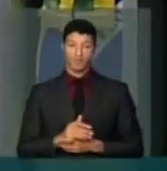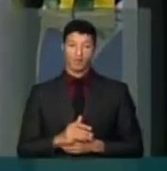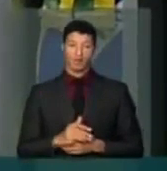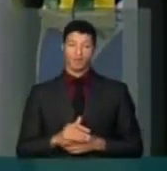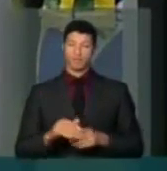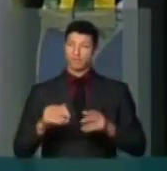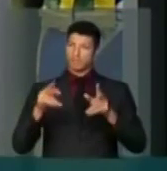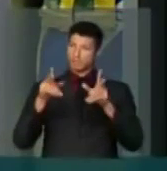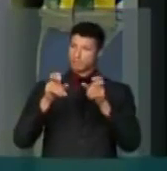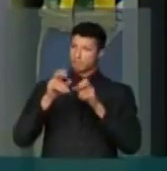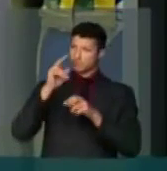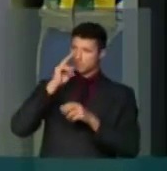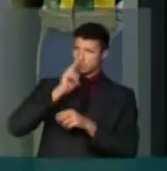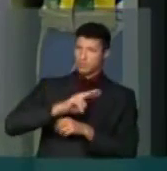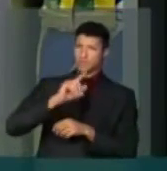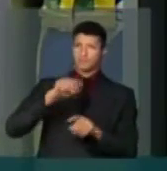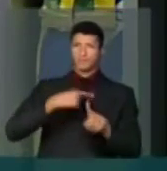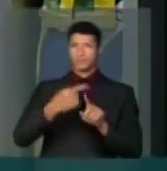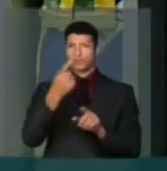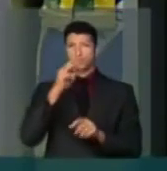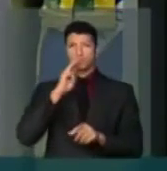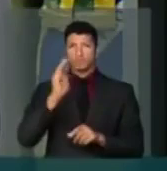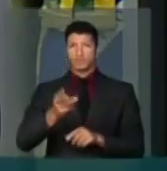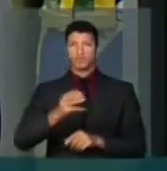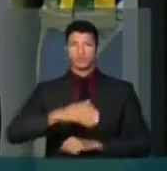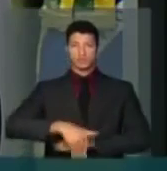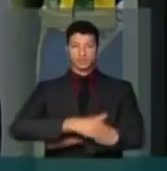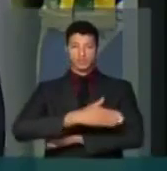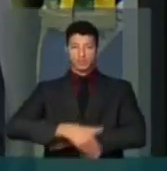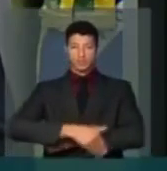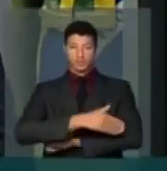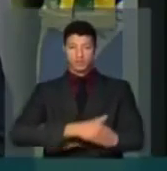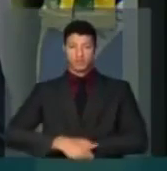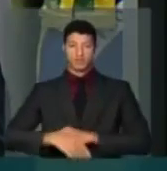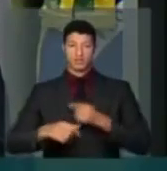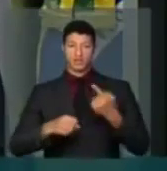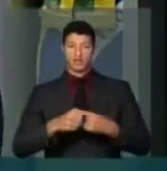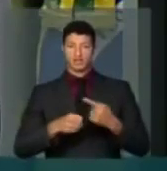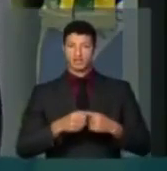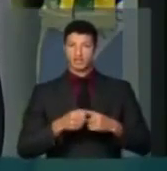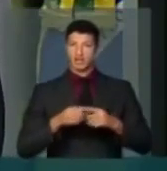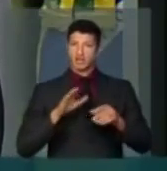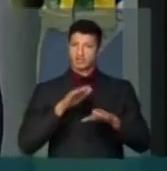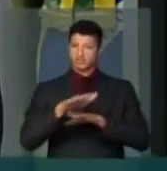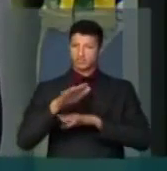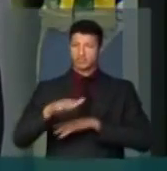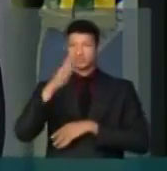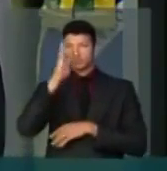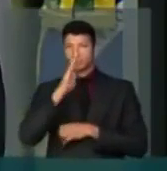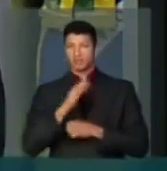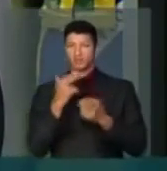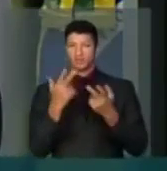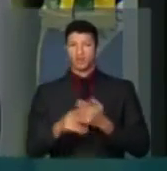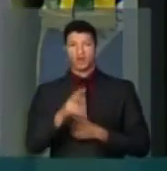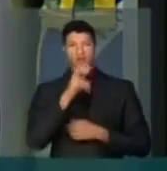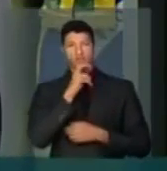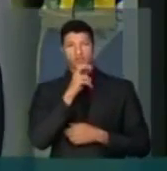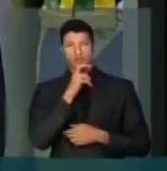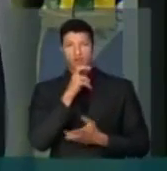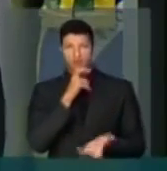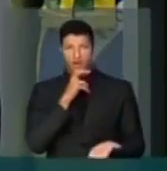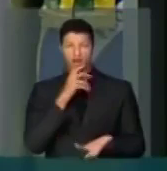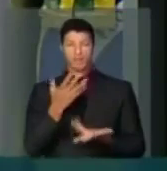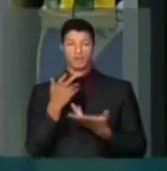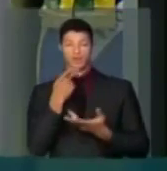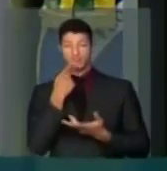viveu mais de 1 milhão de pessoas na Avenida Paulista. As cidades do interior, as cidades do Brasil, como Sorocaba, quero aqui